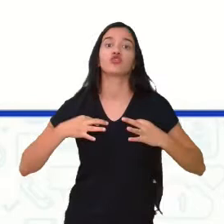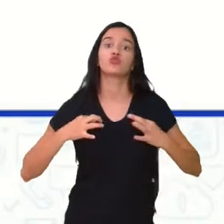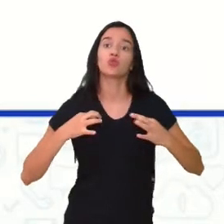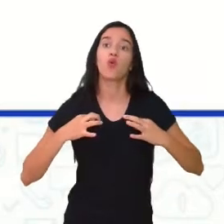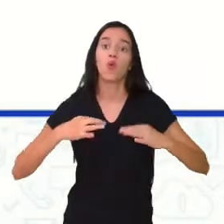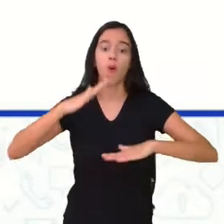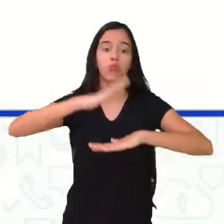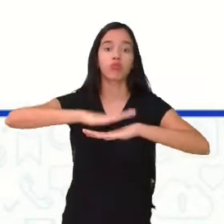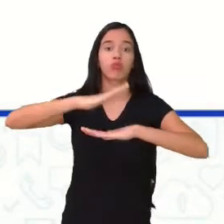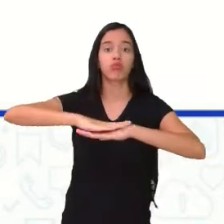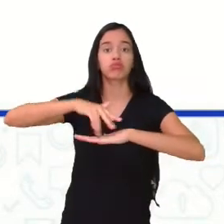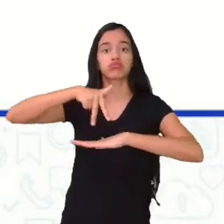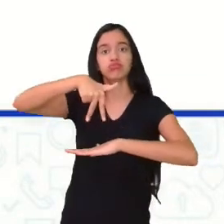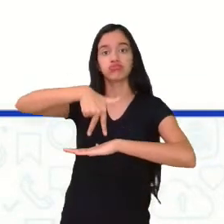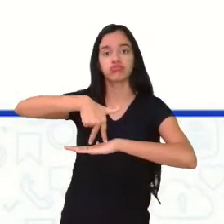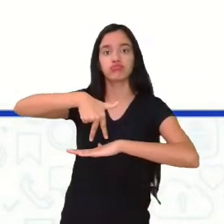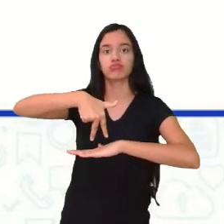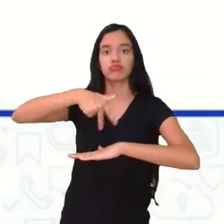figurinos.